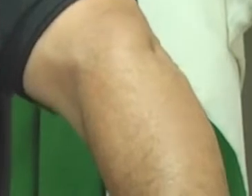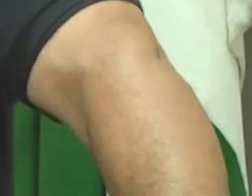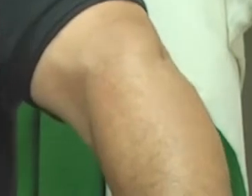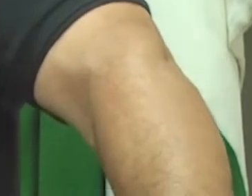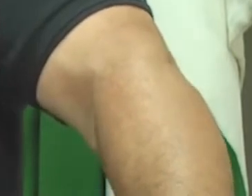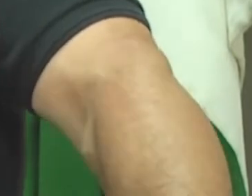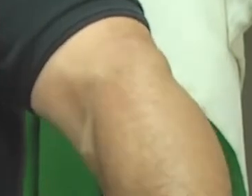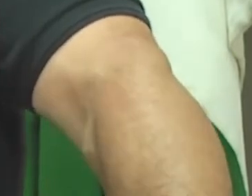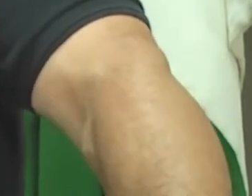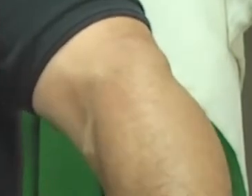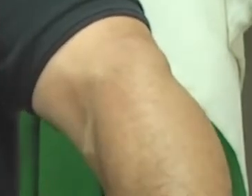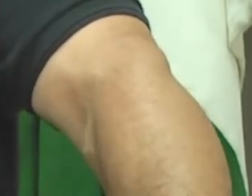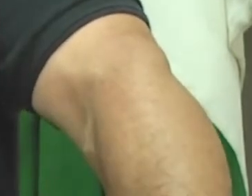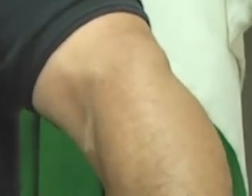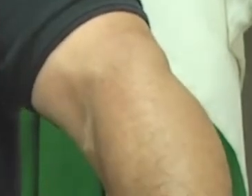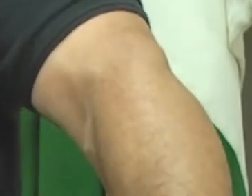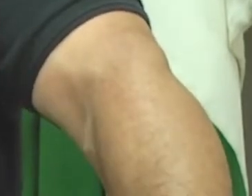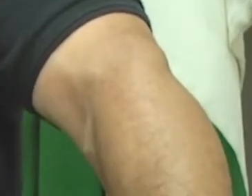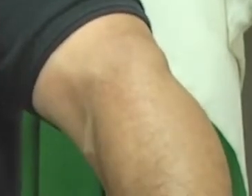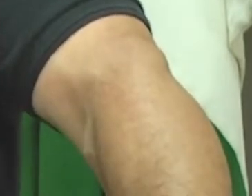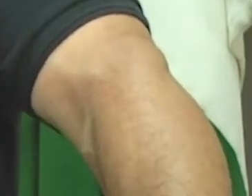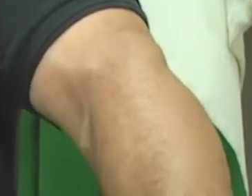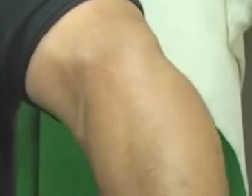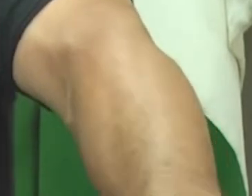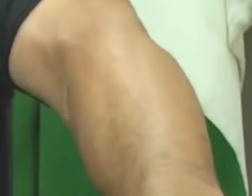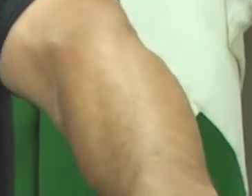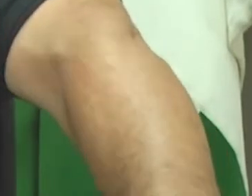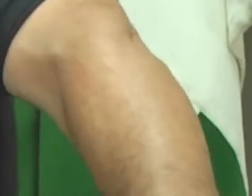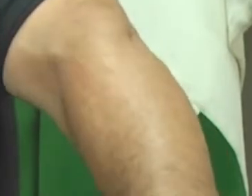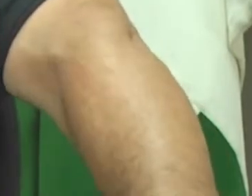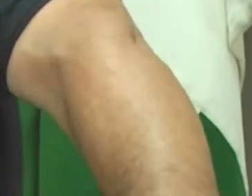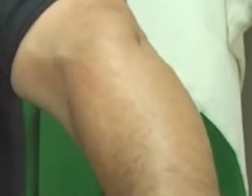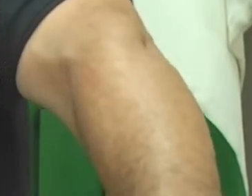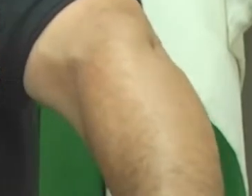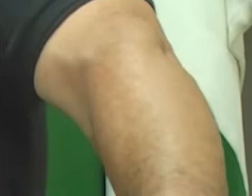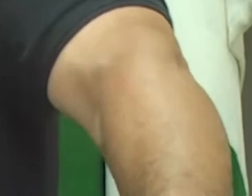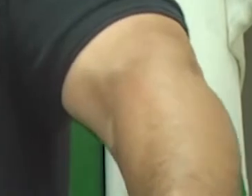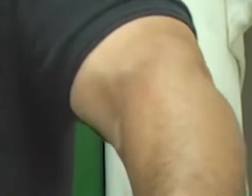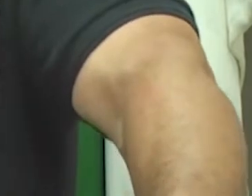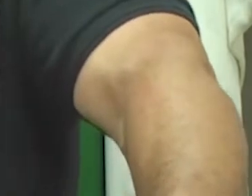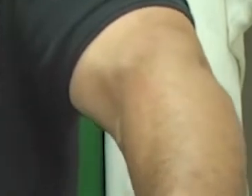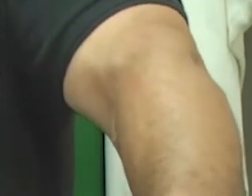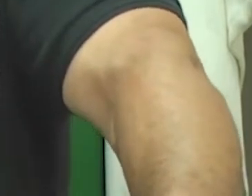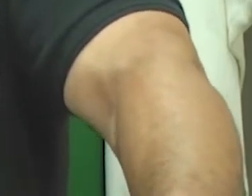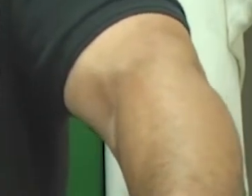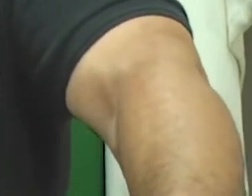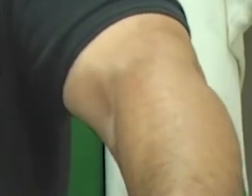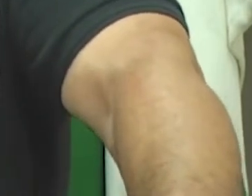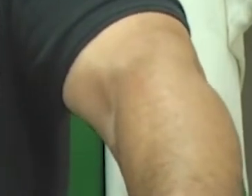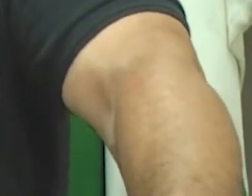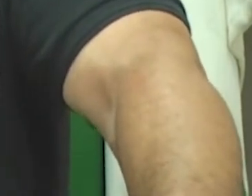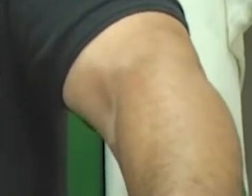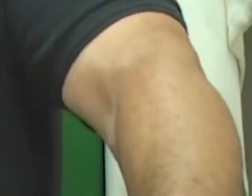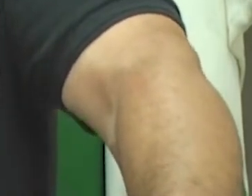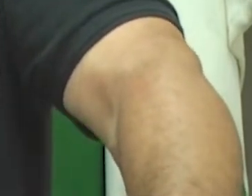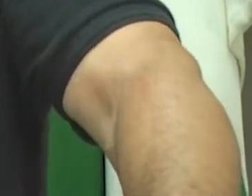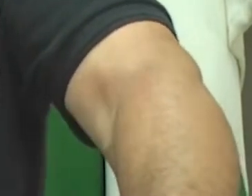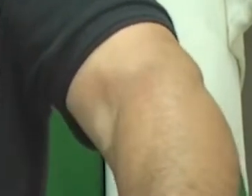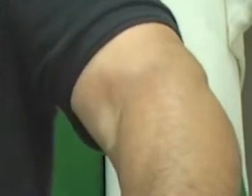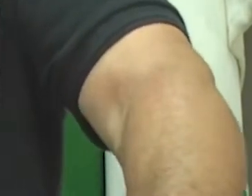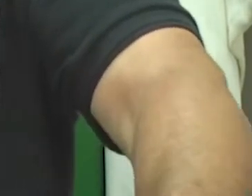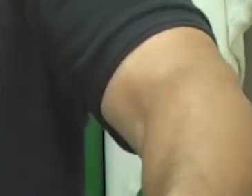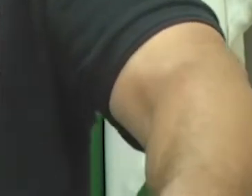E o que, que a gente vê? Cortes na educação, cortes na saúde, vereador André,